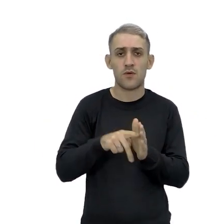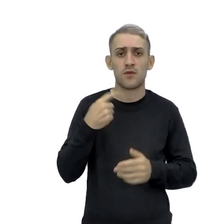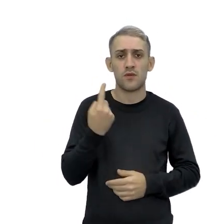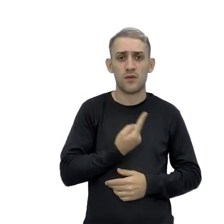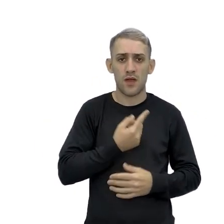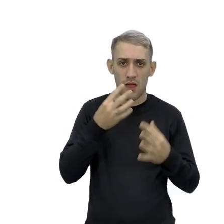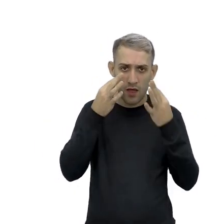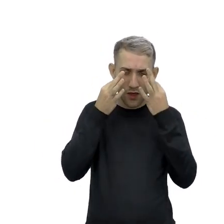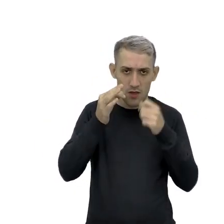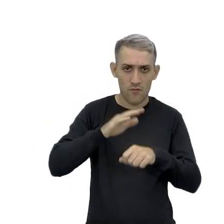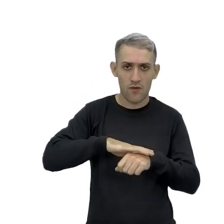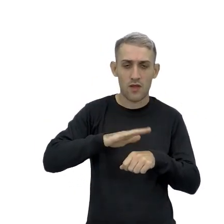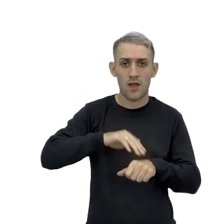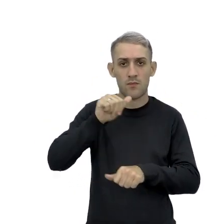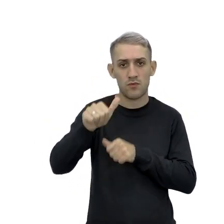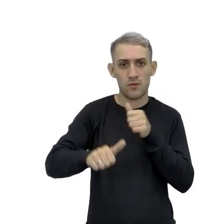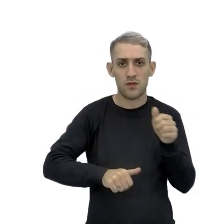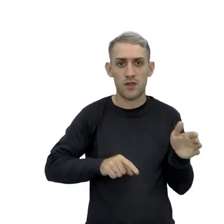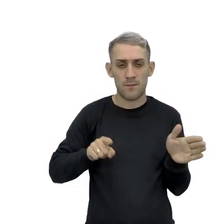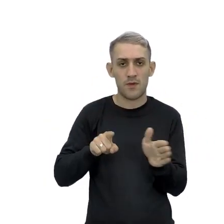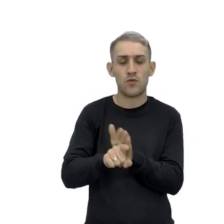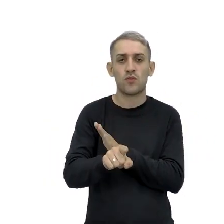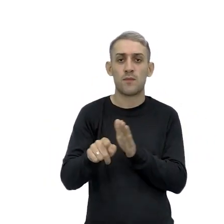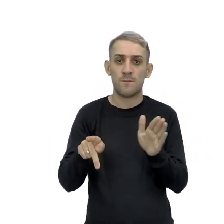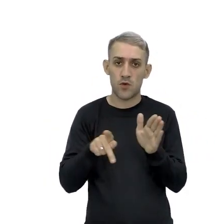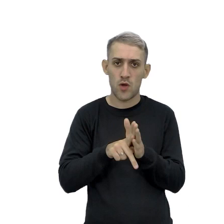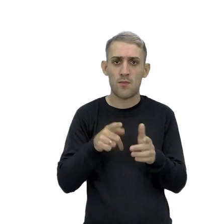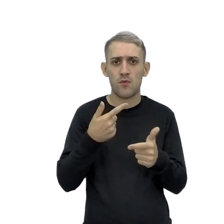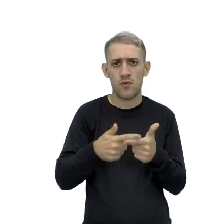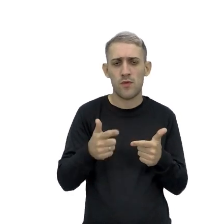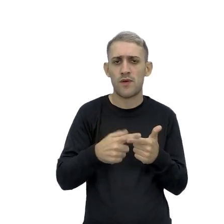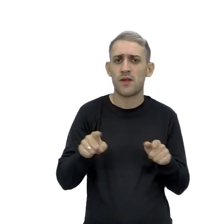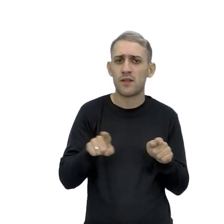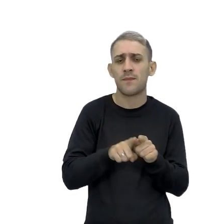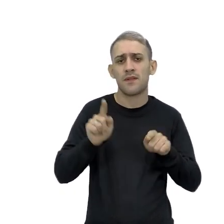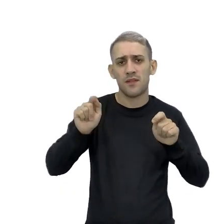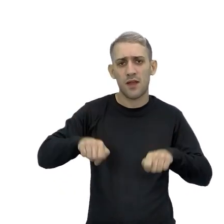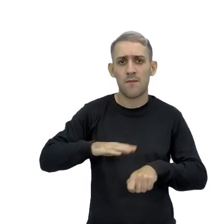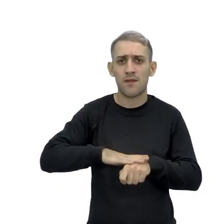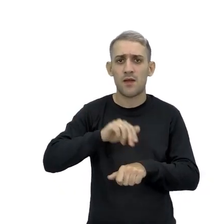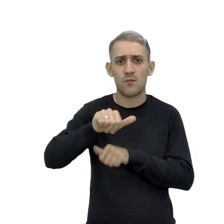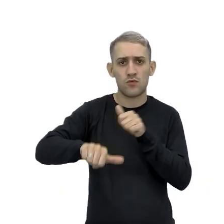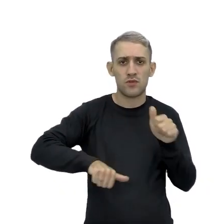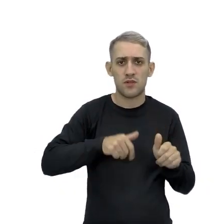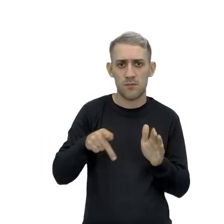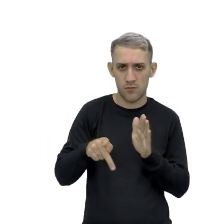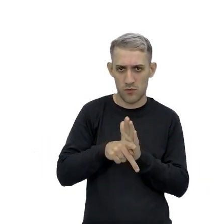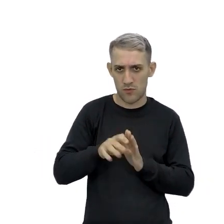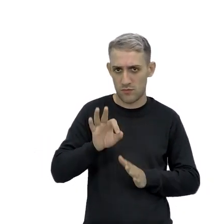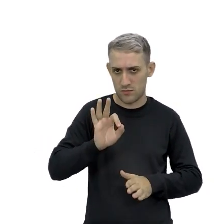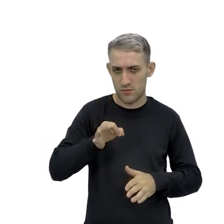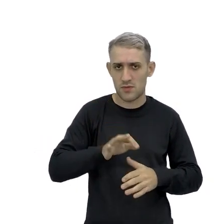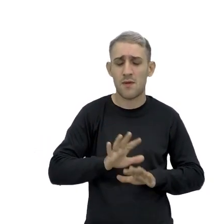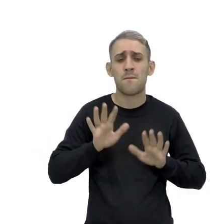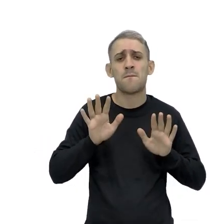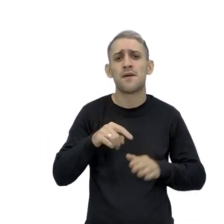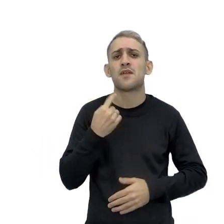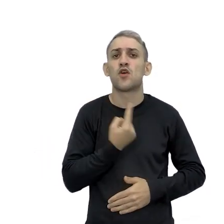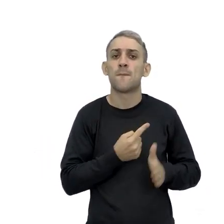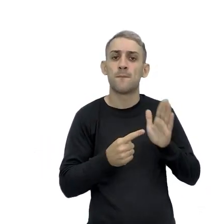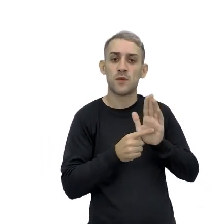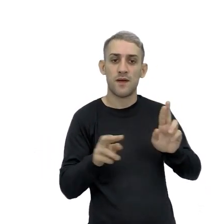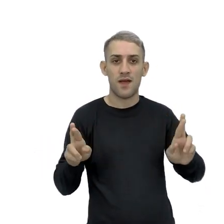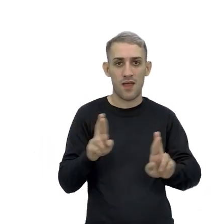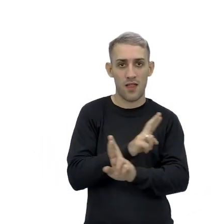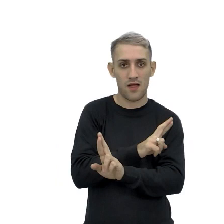através da mudança da pergunta do problema, também pode trazer uma mudança da operação. Mas mostrando a relação